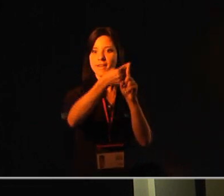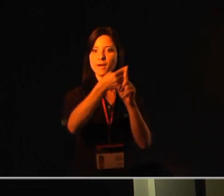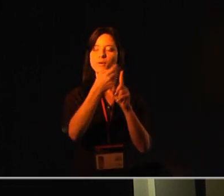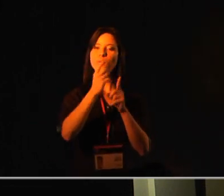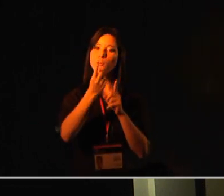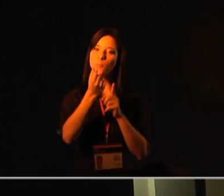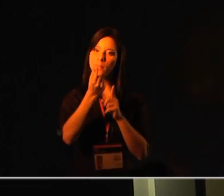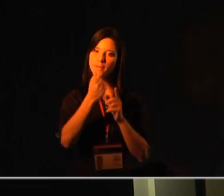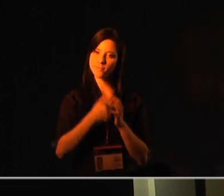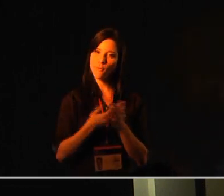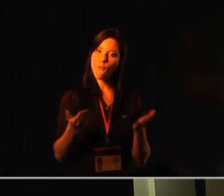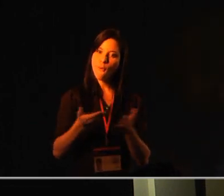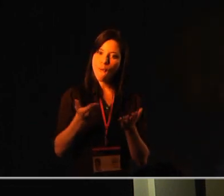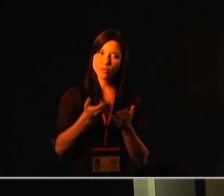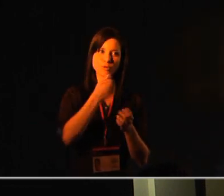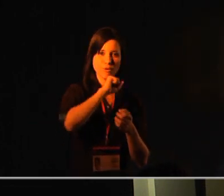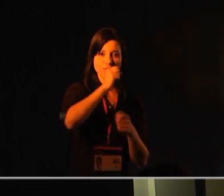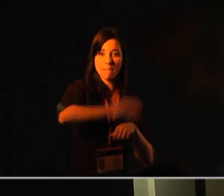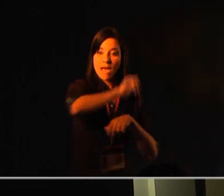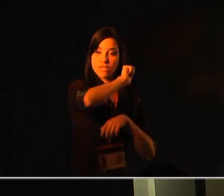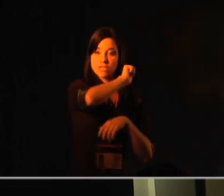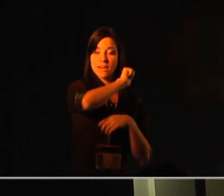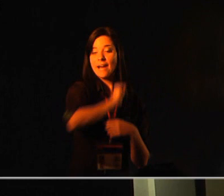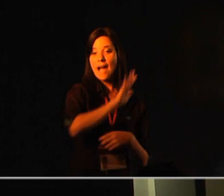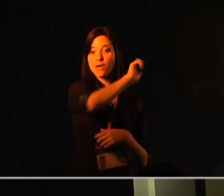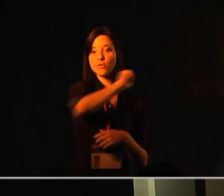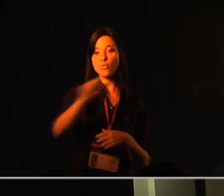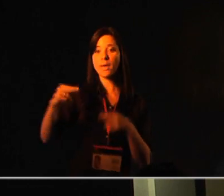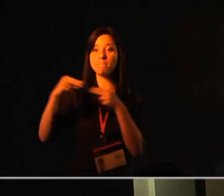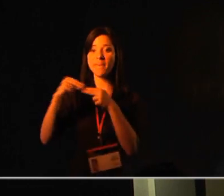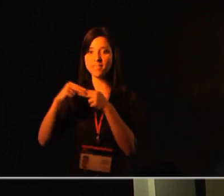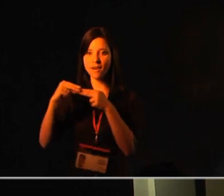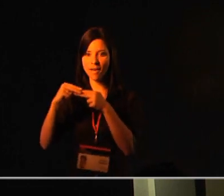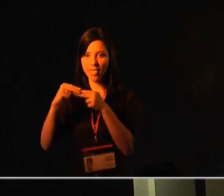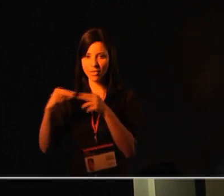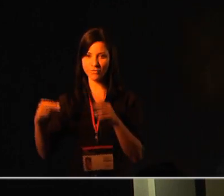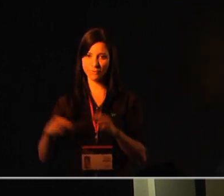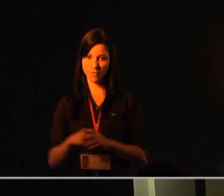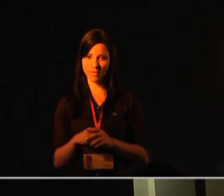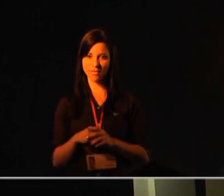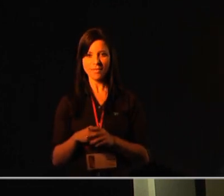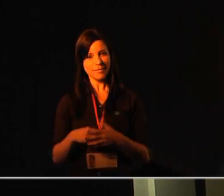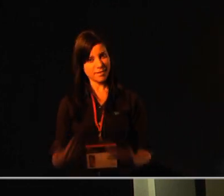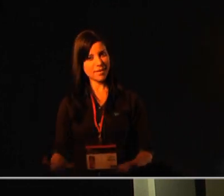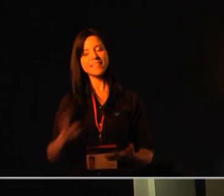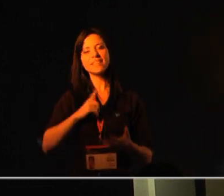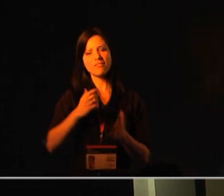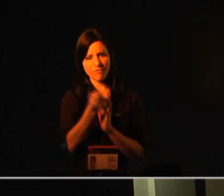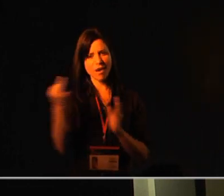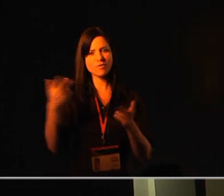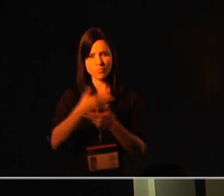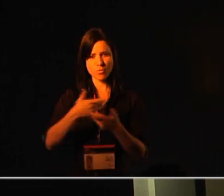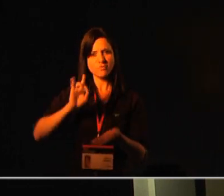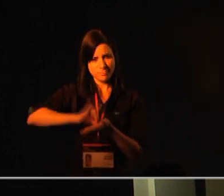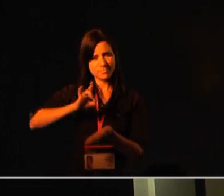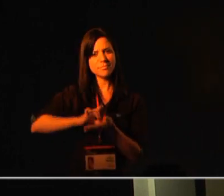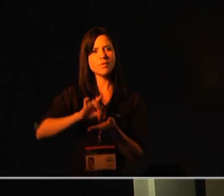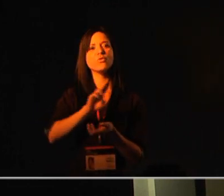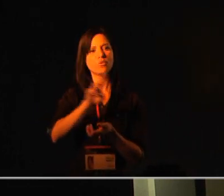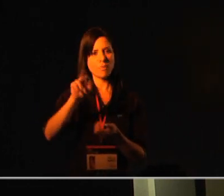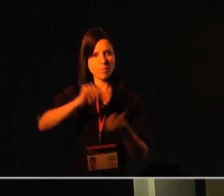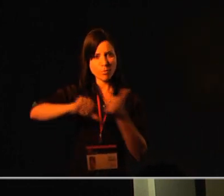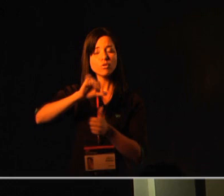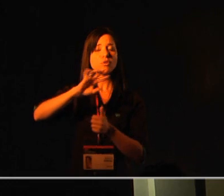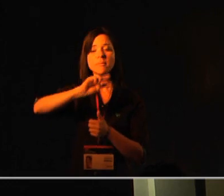Foi aquilo, rapaz, né? É a percepção do valor, né? E tem várias coisas que mudaram de nome só